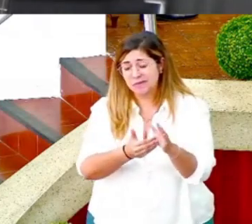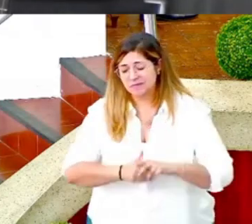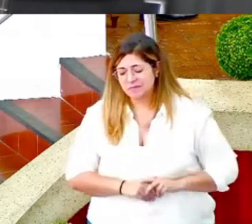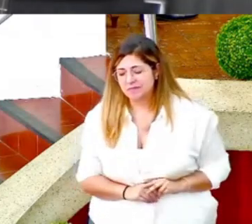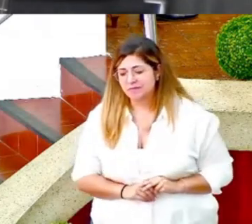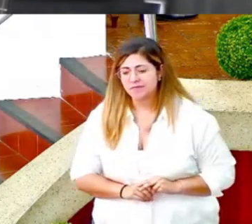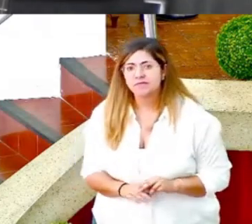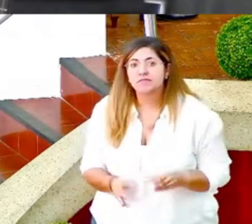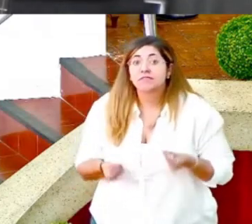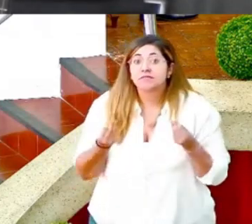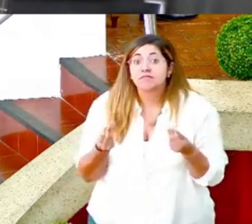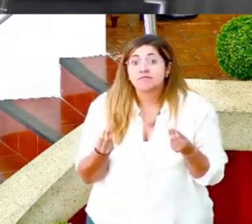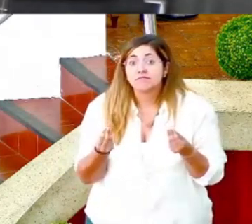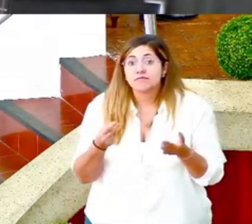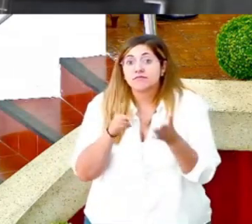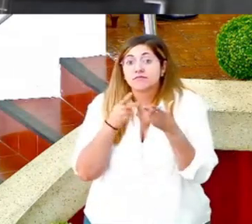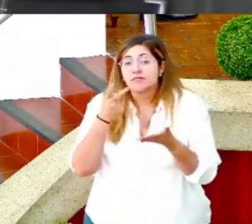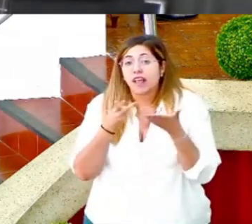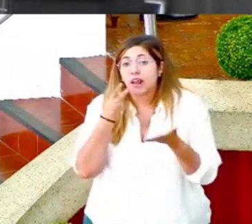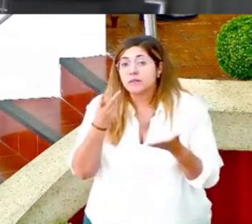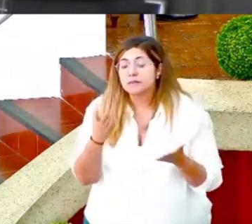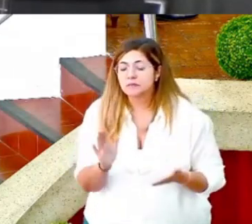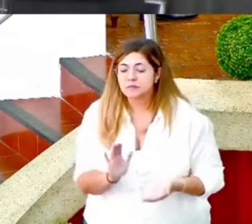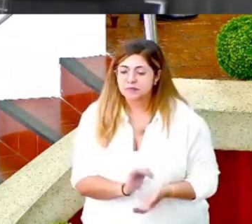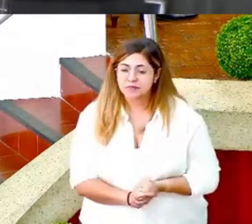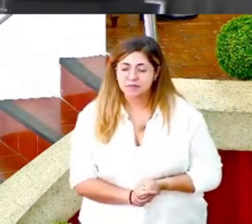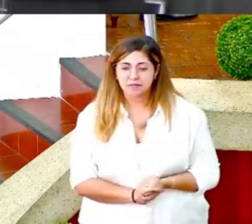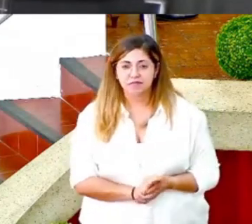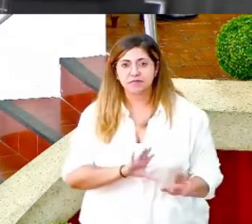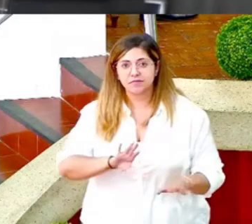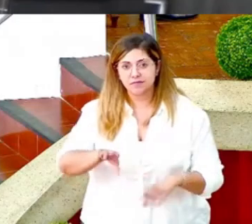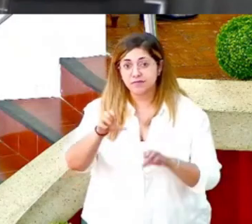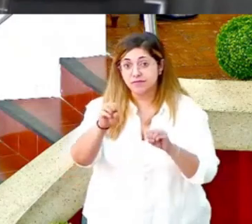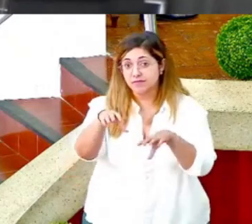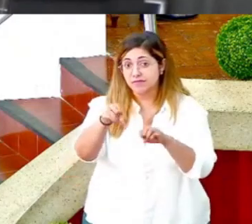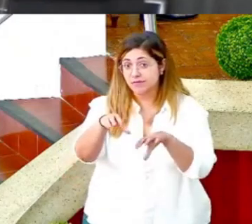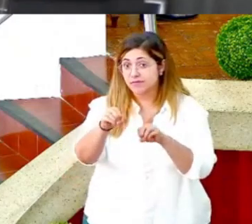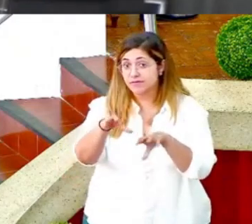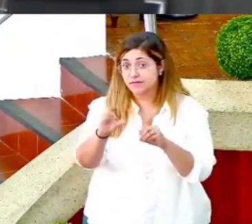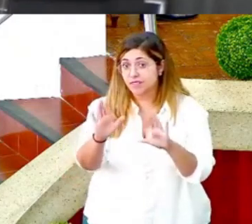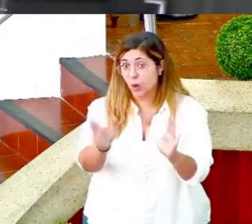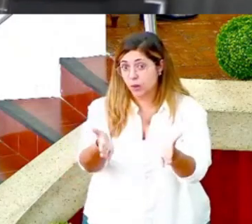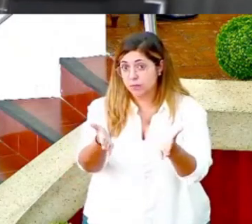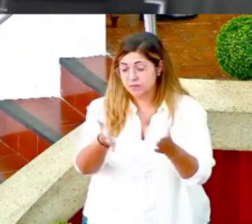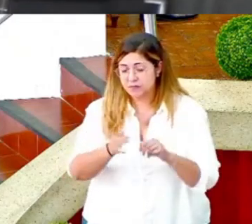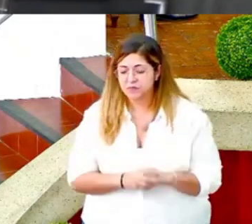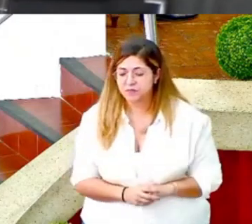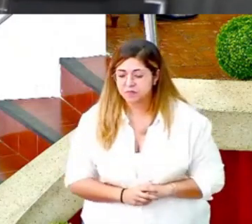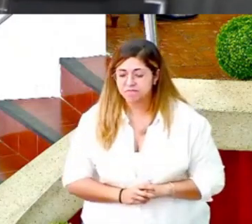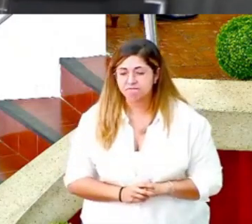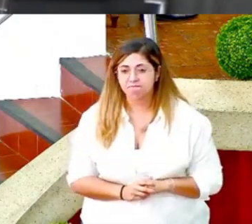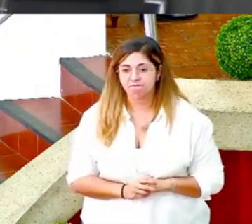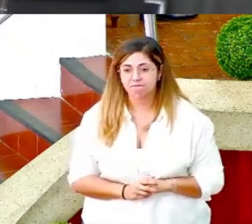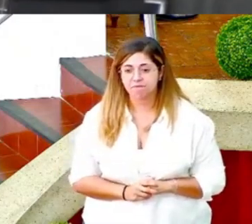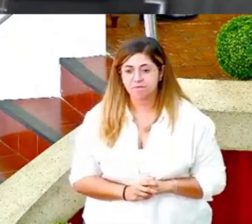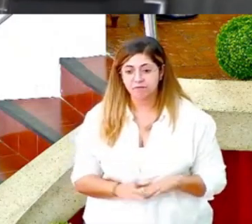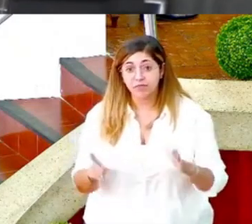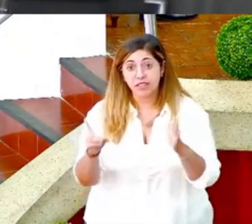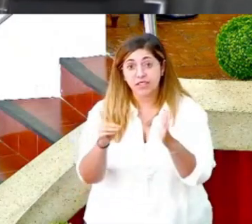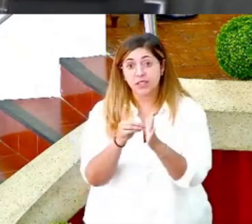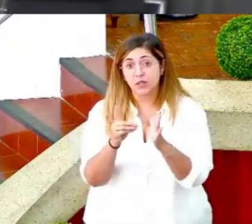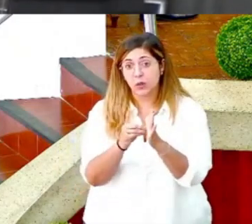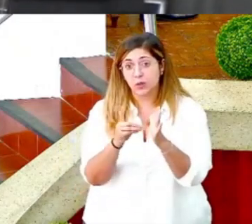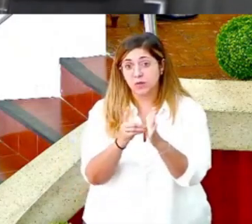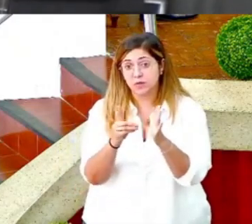que esse livro dizia? Vou lhe ajudar as crianças e ajudar os adultos também. Vamos para Deuteronômio 6,